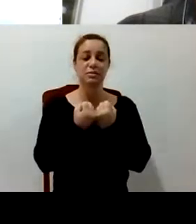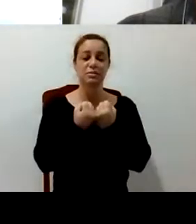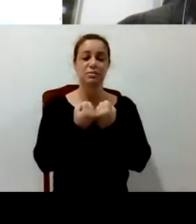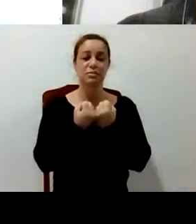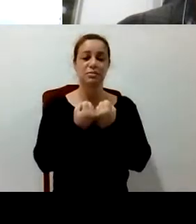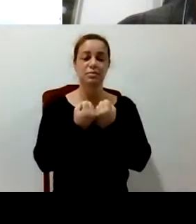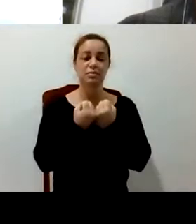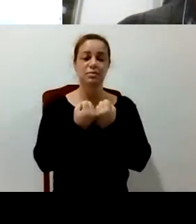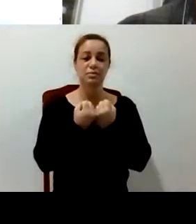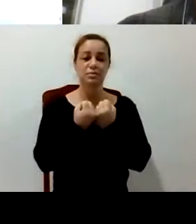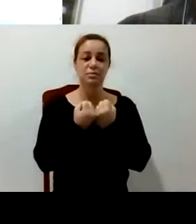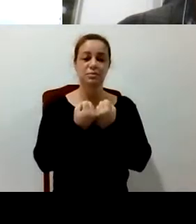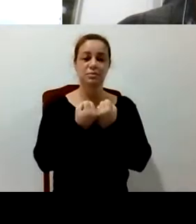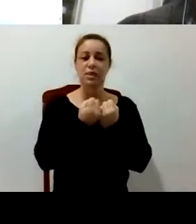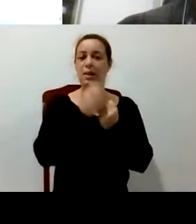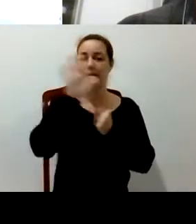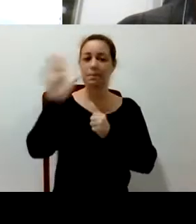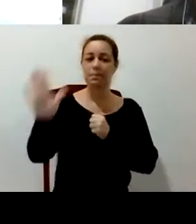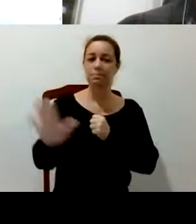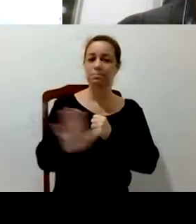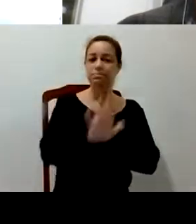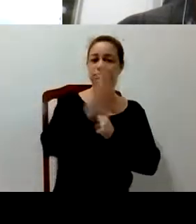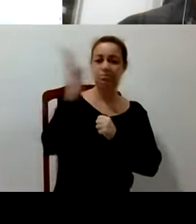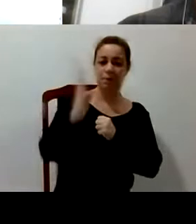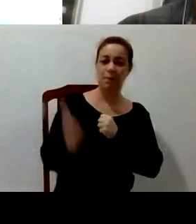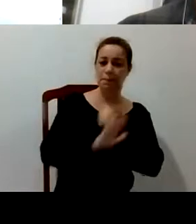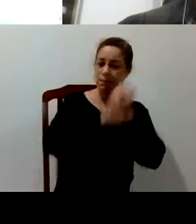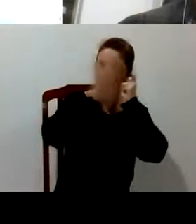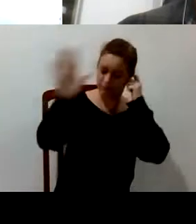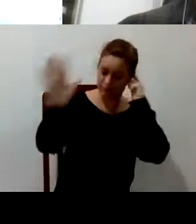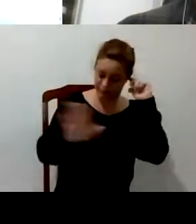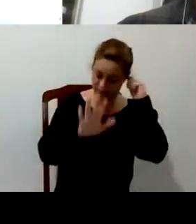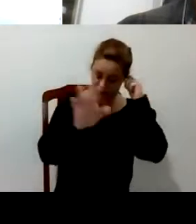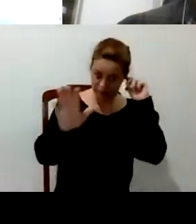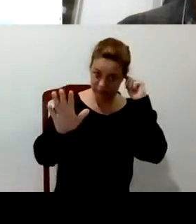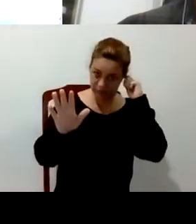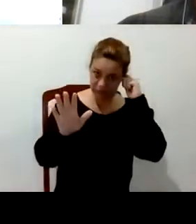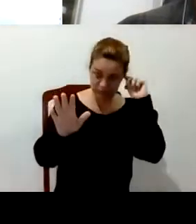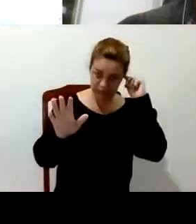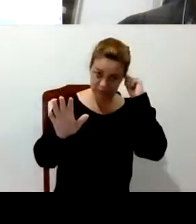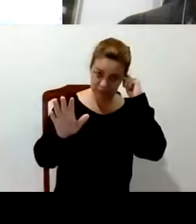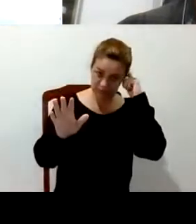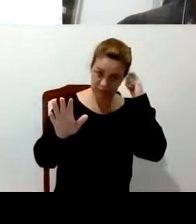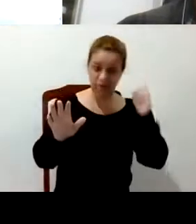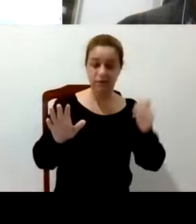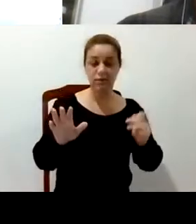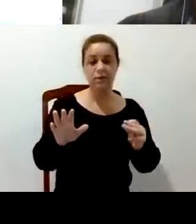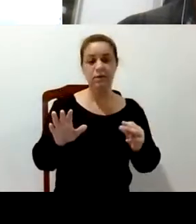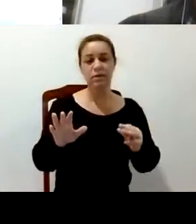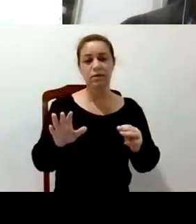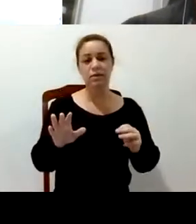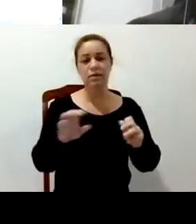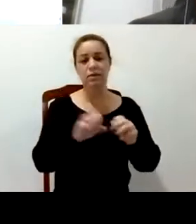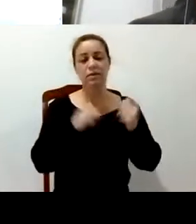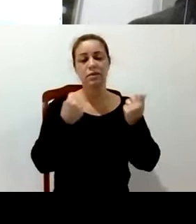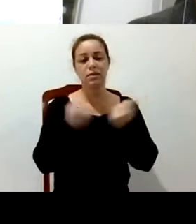da Nacional, do próprio PT Nacional, vai ser agora em dezembro. Aquele, Antônio, que tem aquele seminário de alinhamento, vai ser 1,